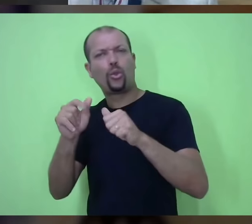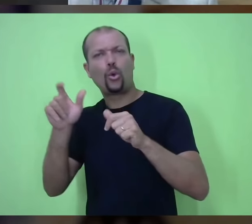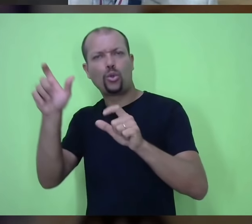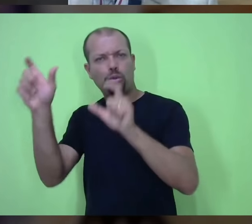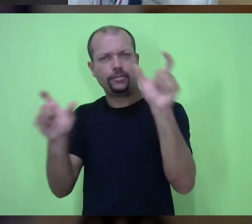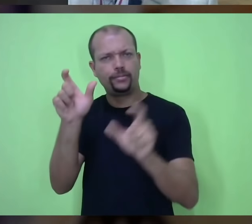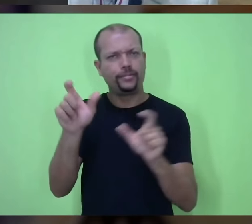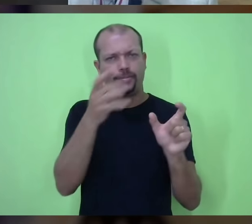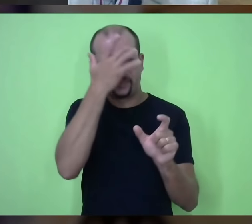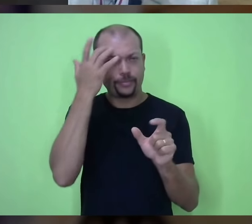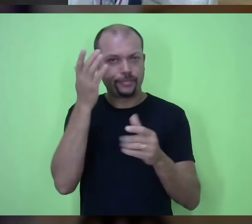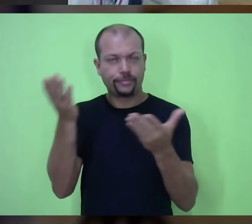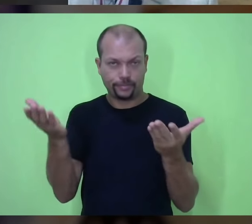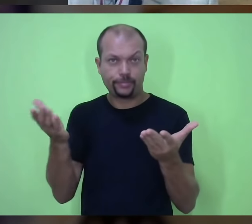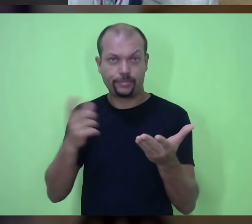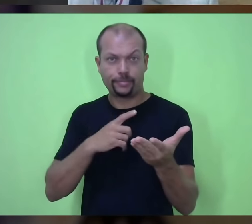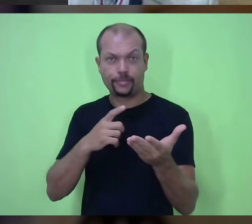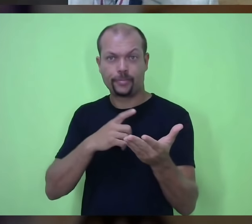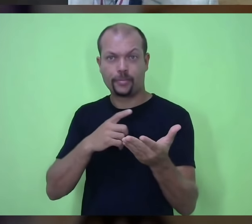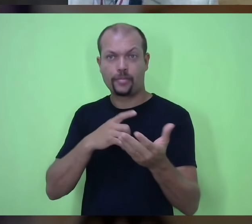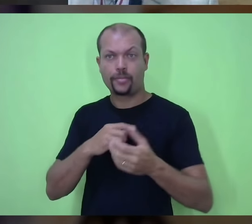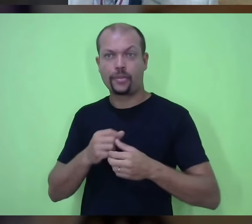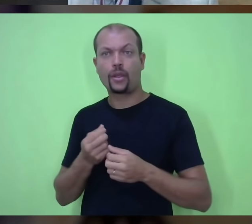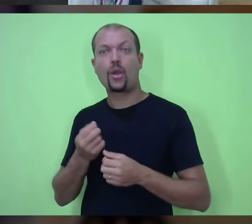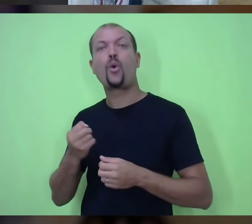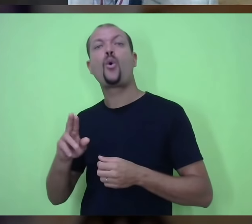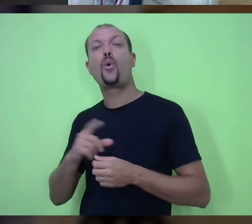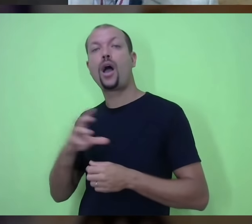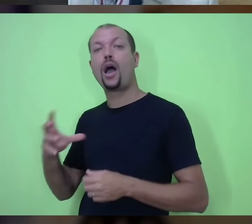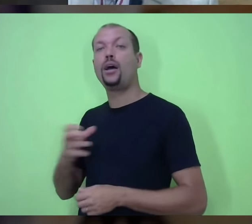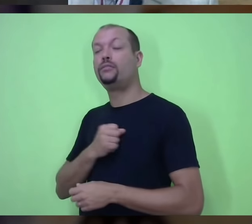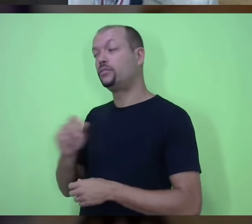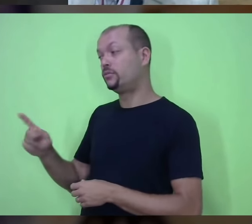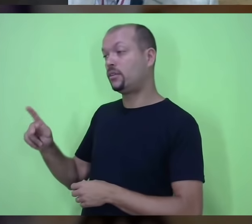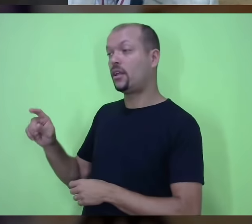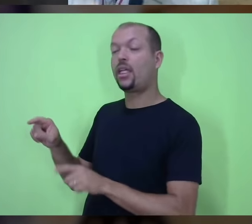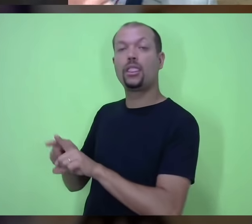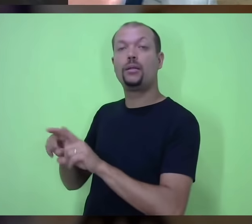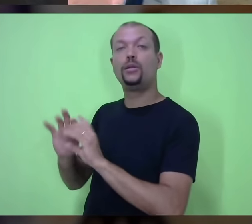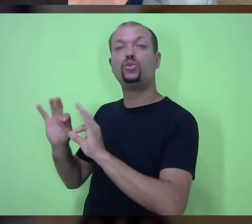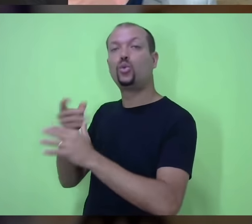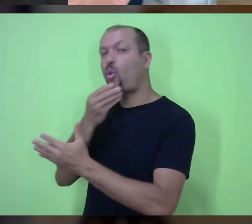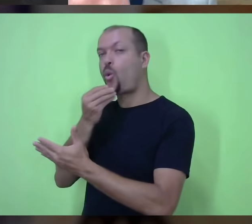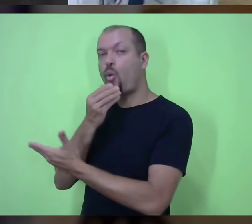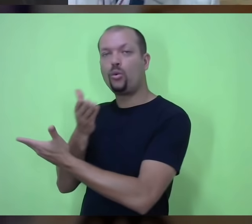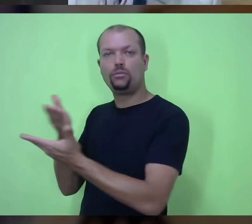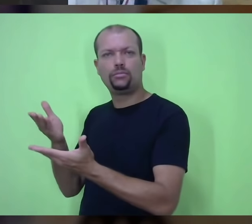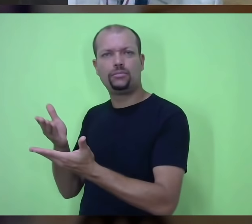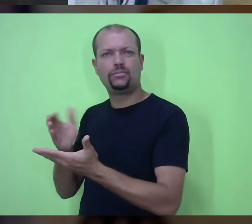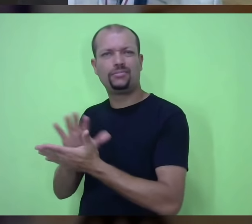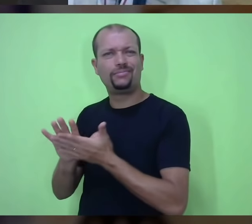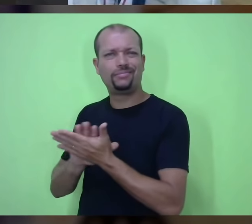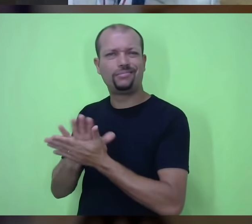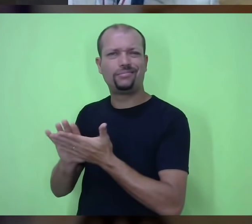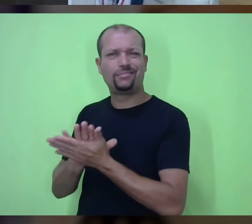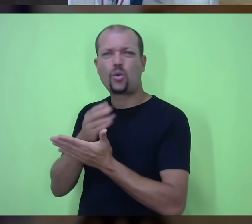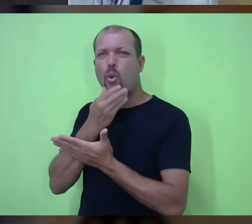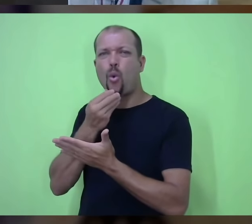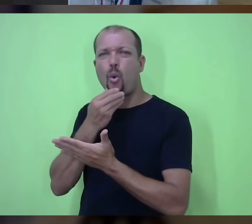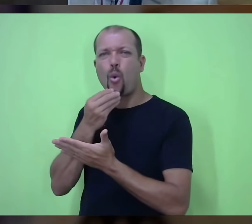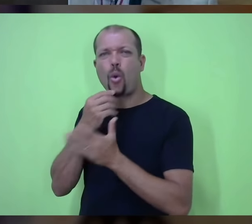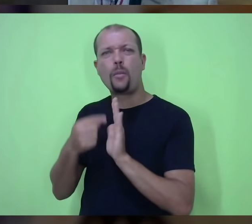homem, no final do versículo 9, ou aqui, a salvação deles, incluindo todos os homens. Nenhum dos homens